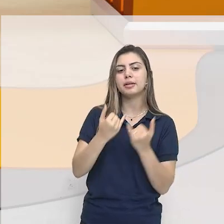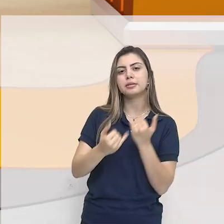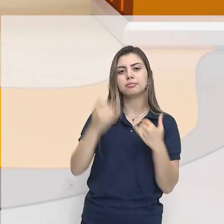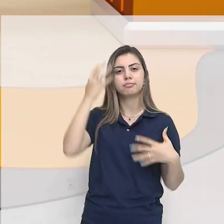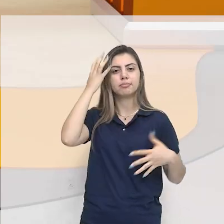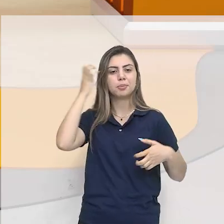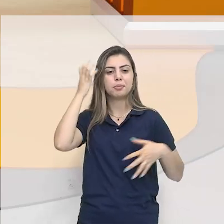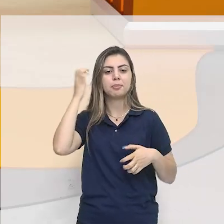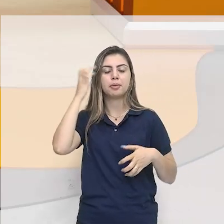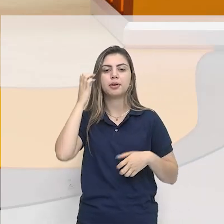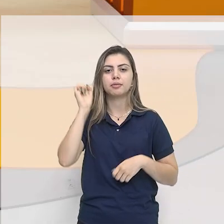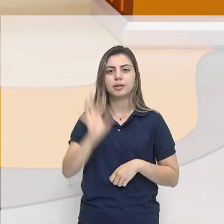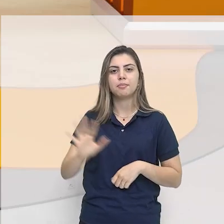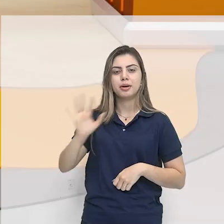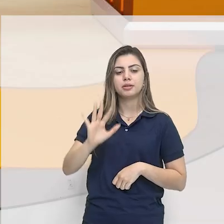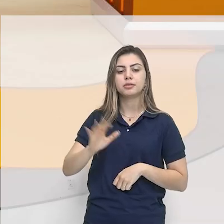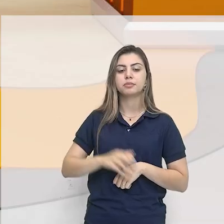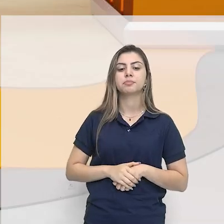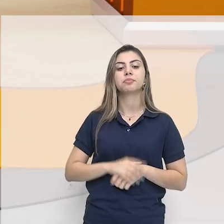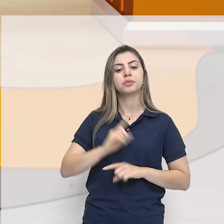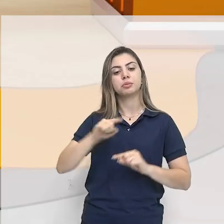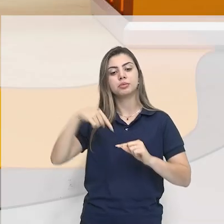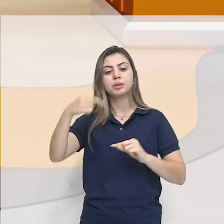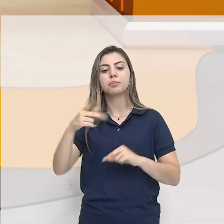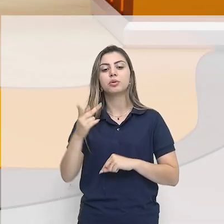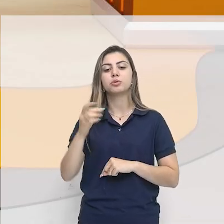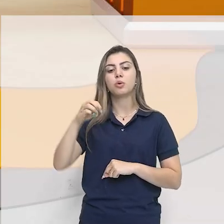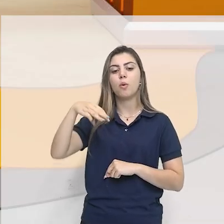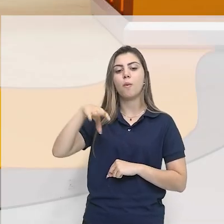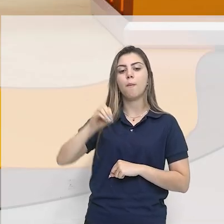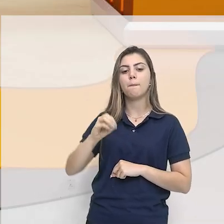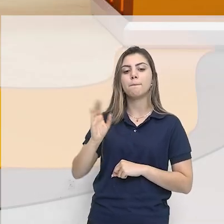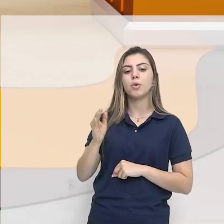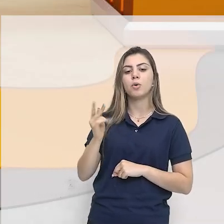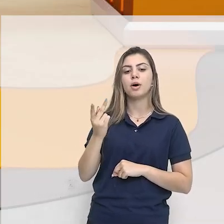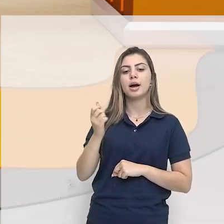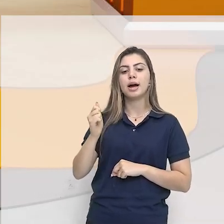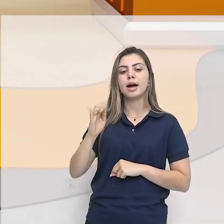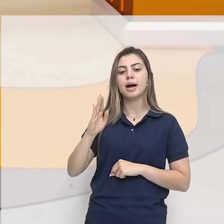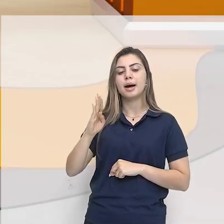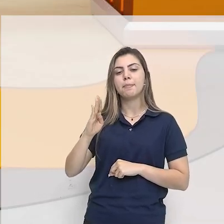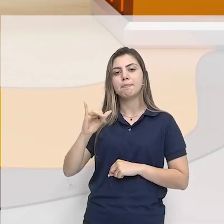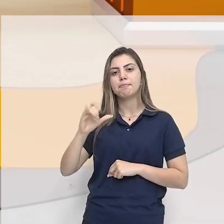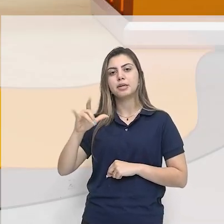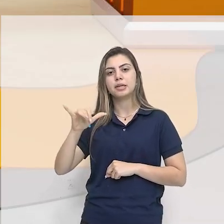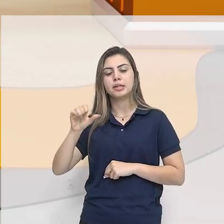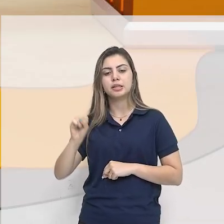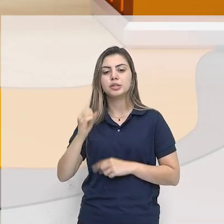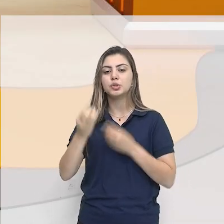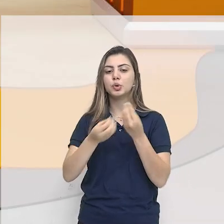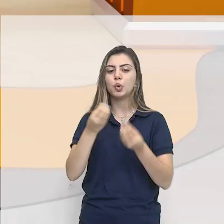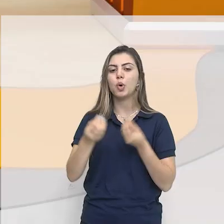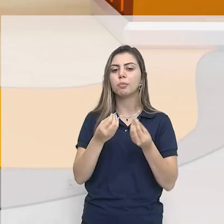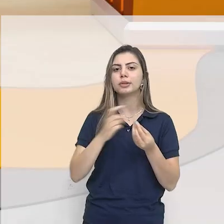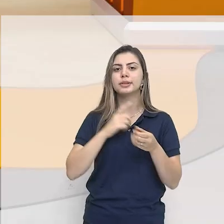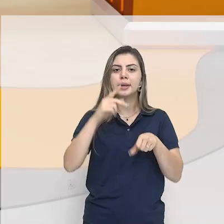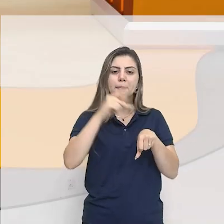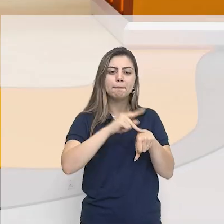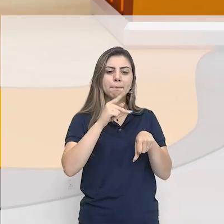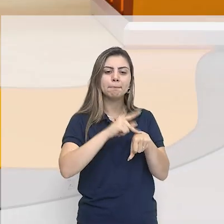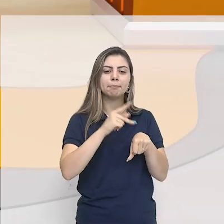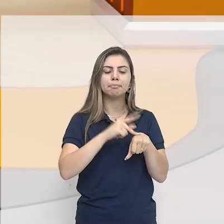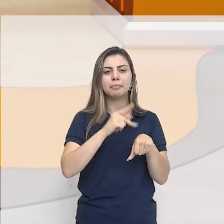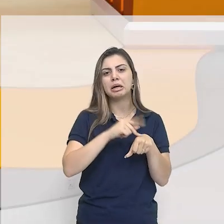parente evolutivo. A partir do Homo habilis, tá? Que é esse exatamente que está andando aqui, né? Com essa ponta, né?